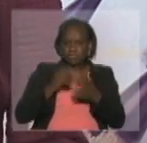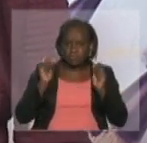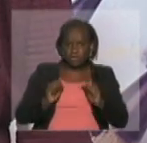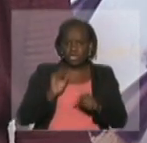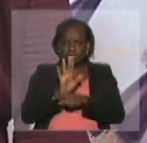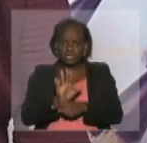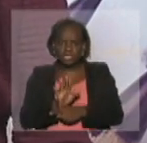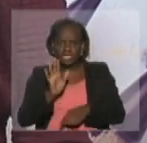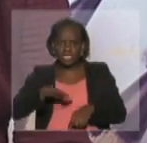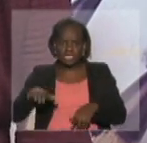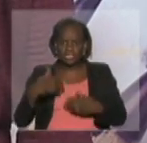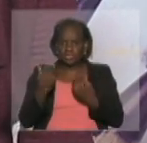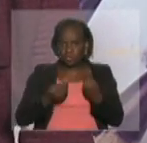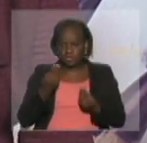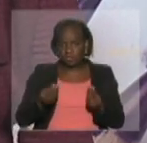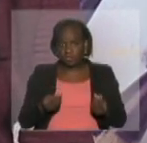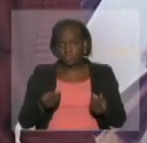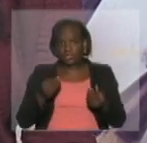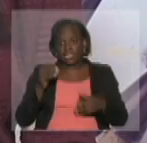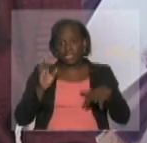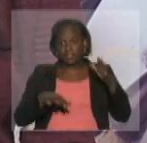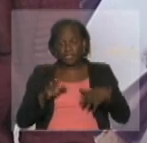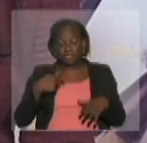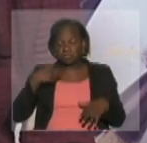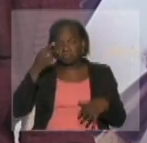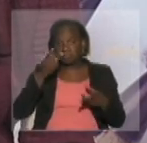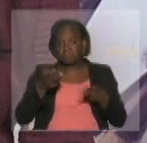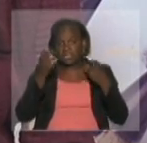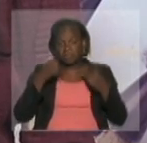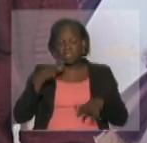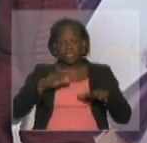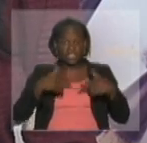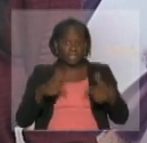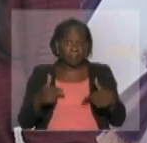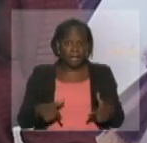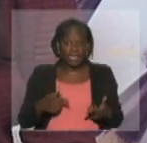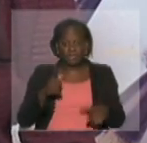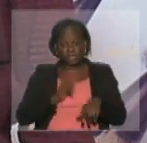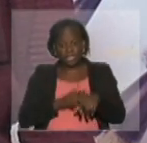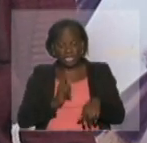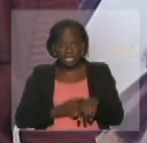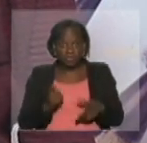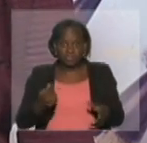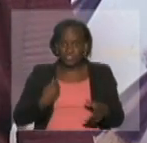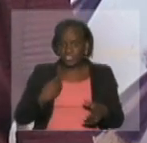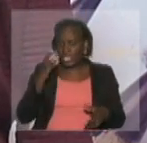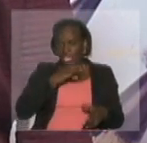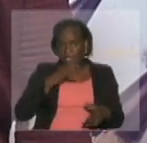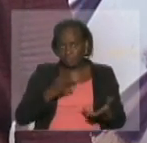obra que eu posso trabalhar isso e aquilo outro, e que de repente nos tocaram pela questão do trabalho, do